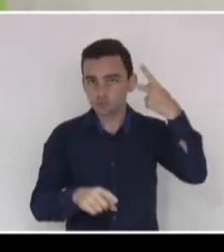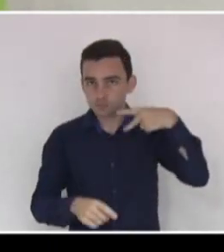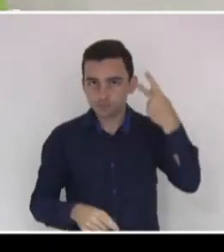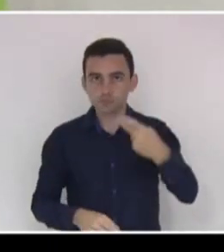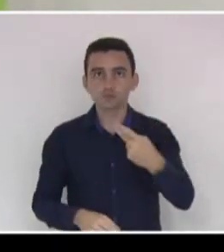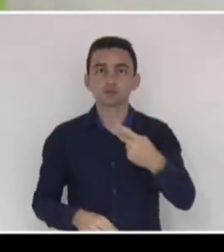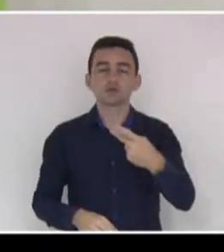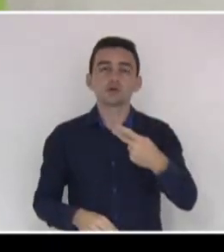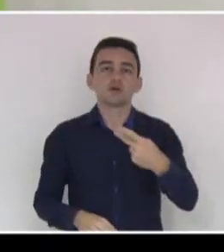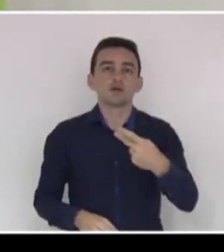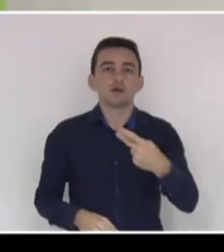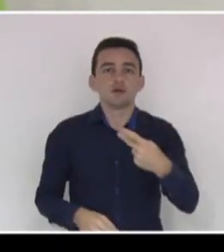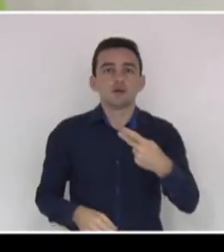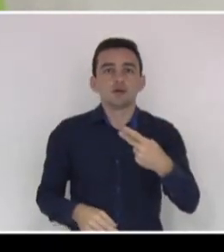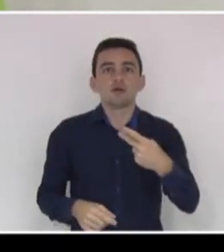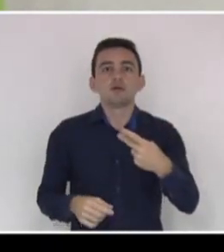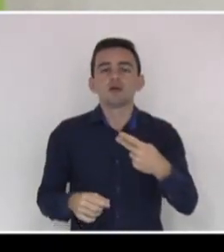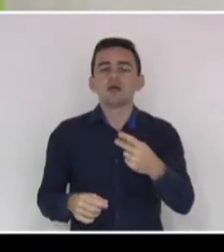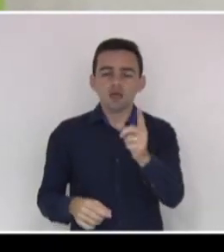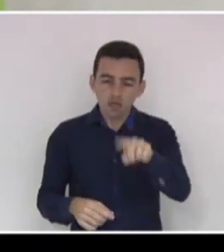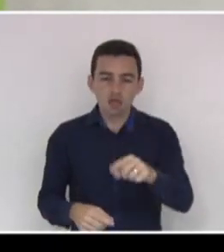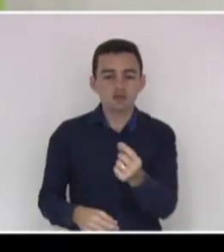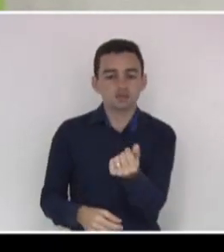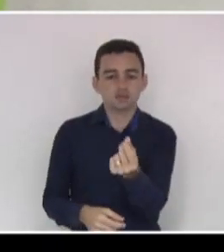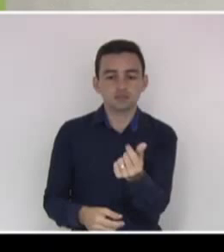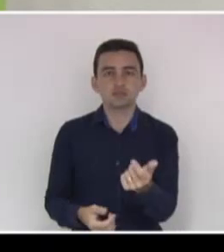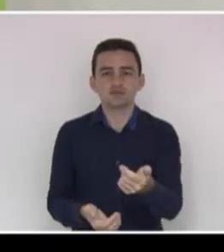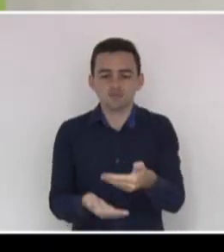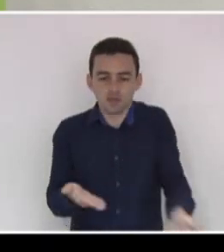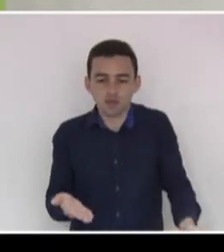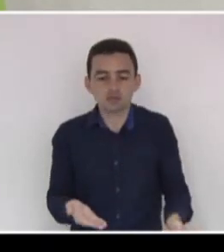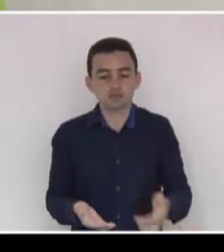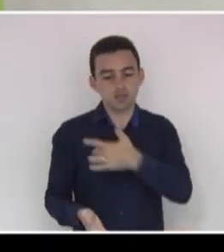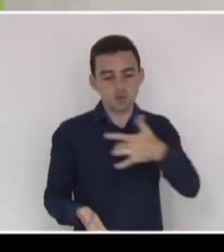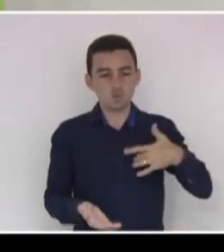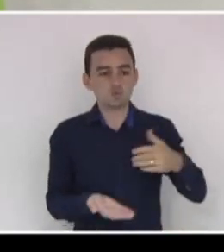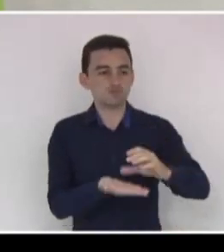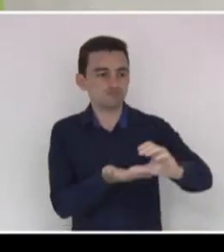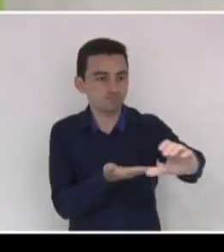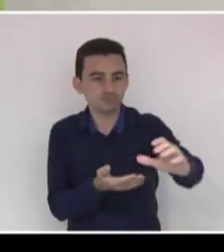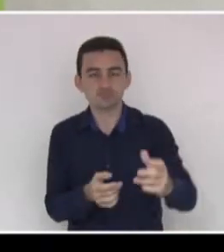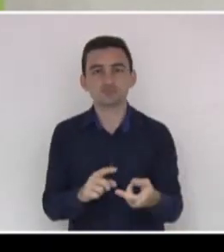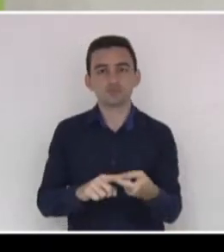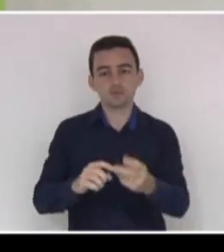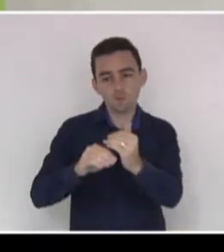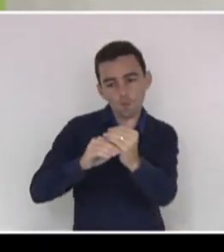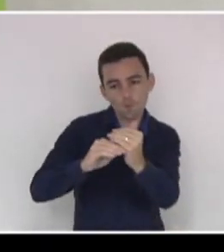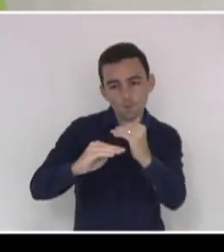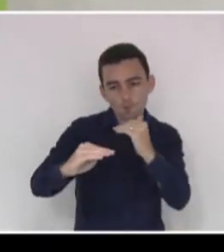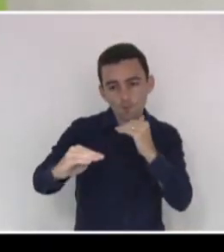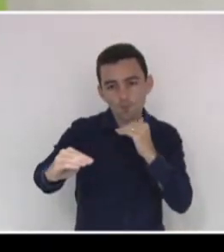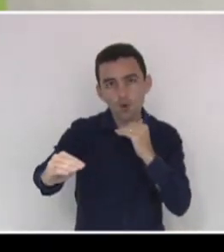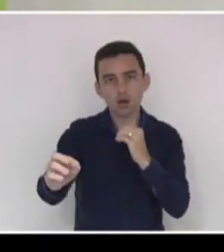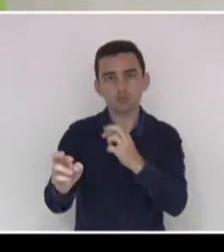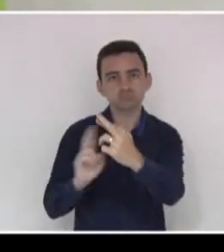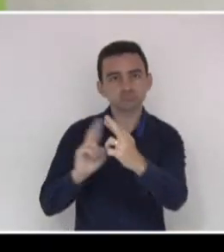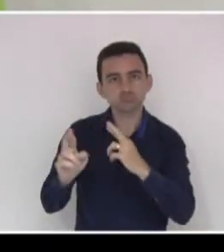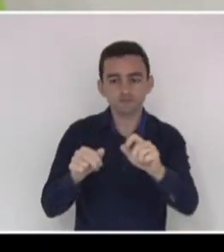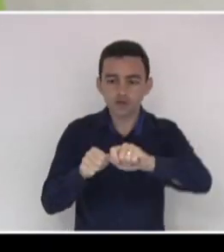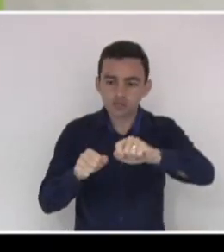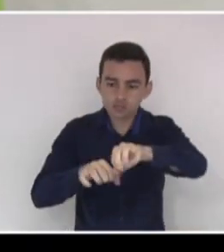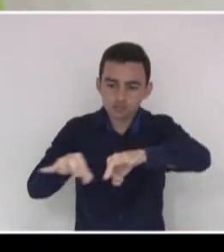É recurso que deixa de ir para a saúde, para saneamento, para asfalto, para educação, para